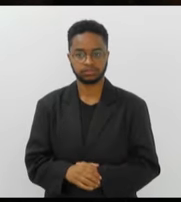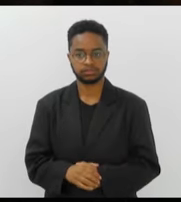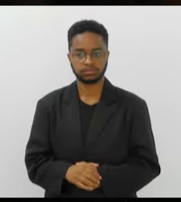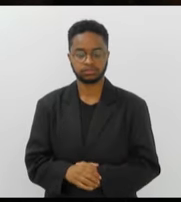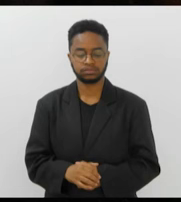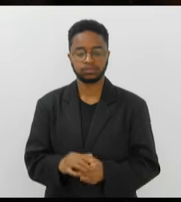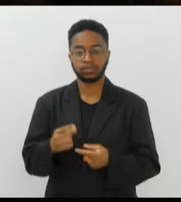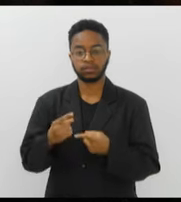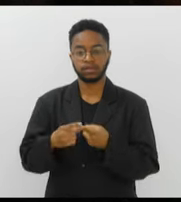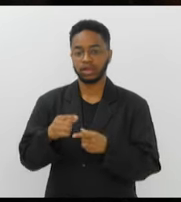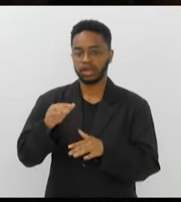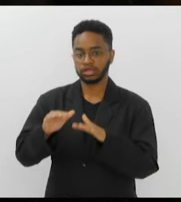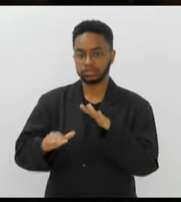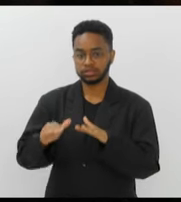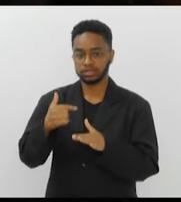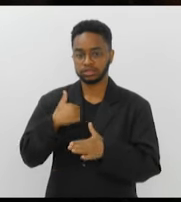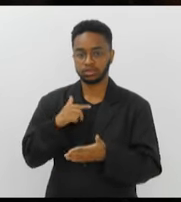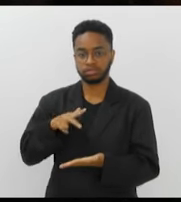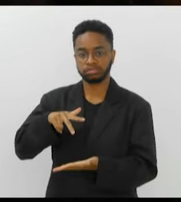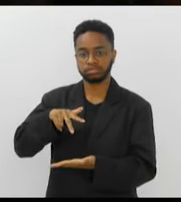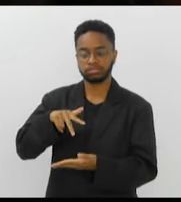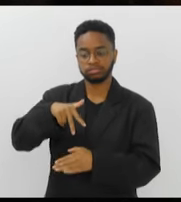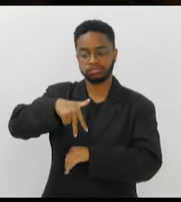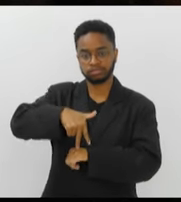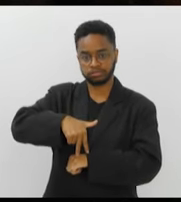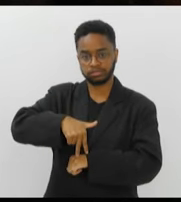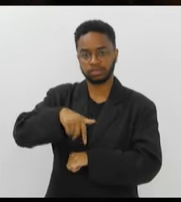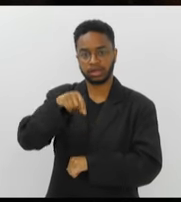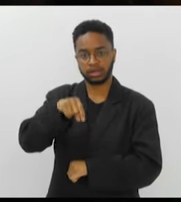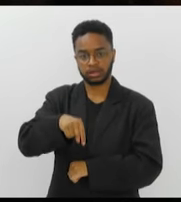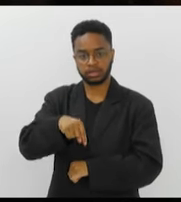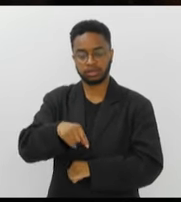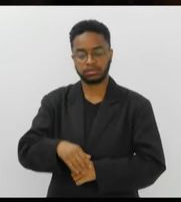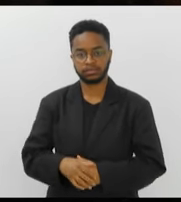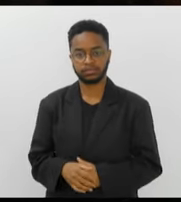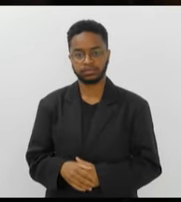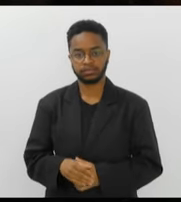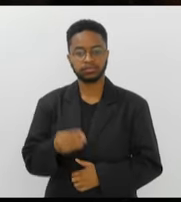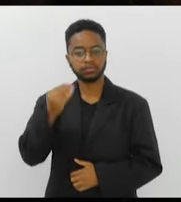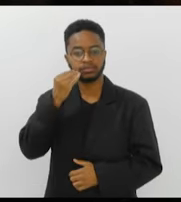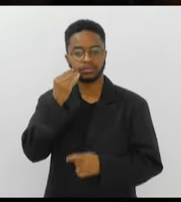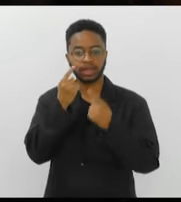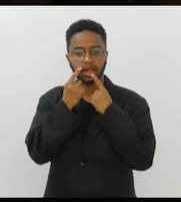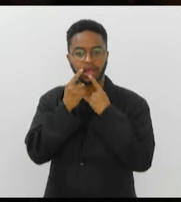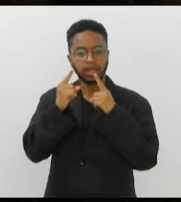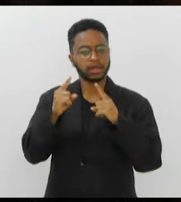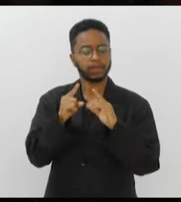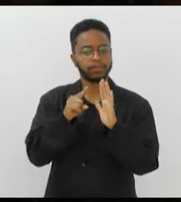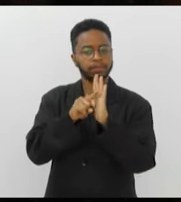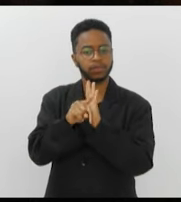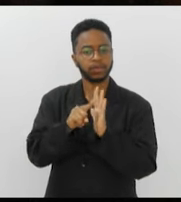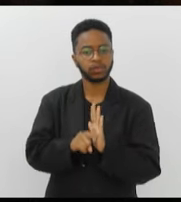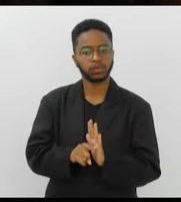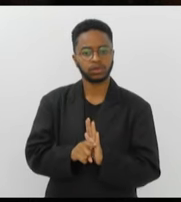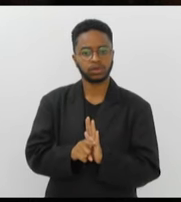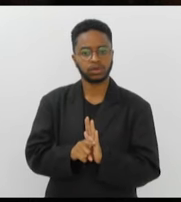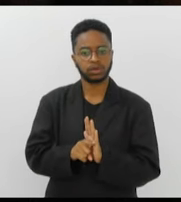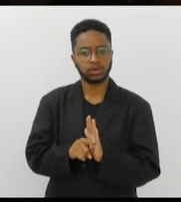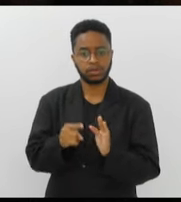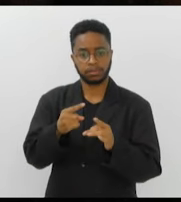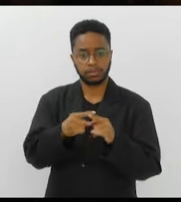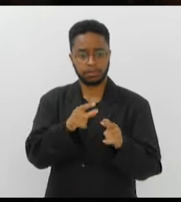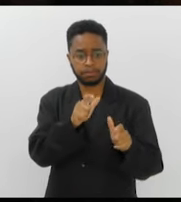Muitas vezes vim a essa tribuna, deputado Val, para questionar. O morador